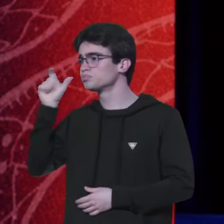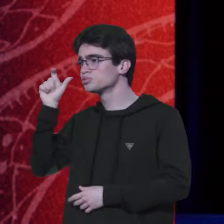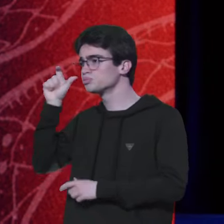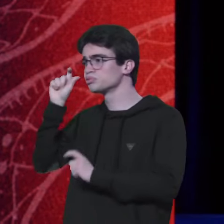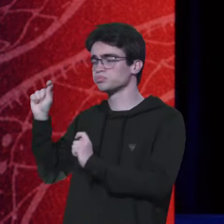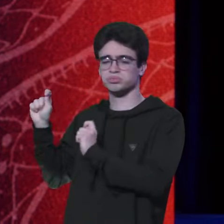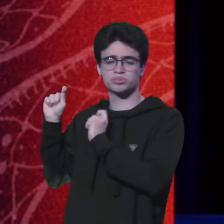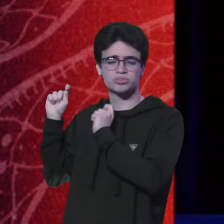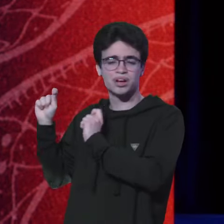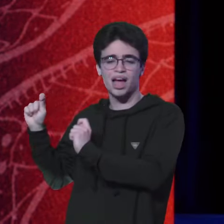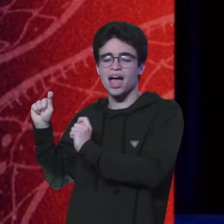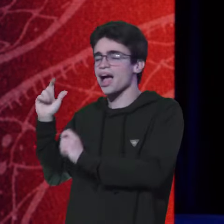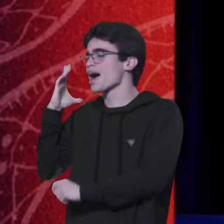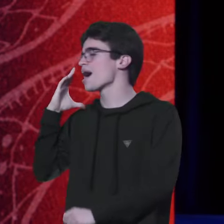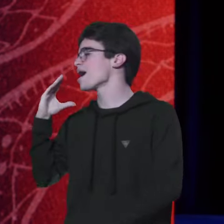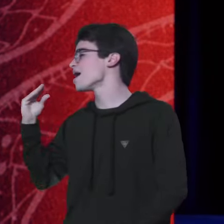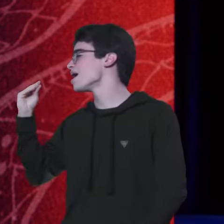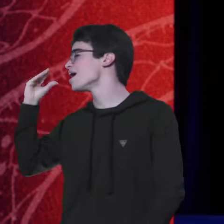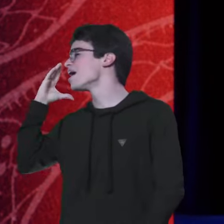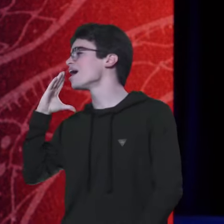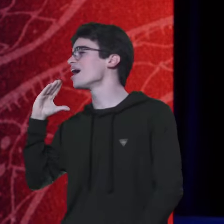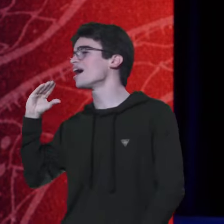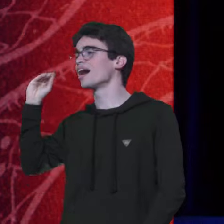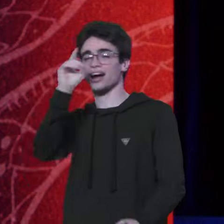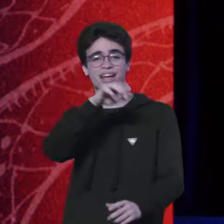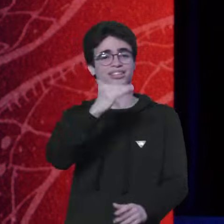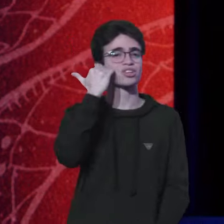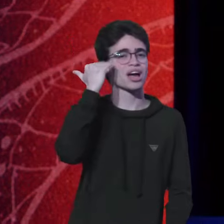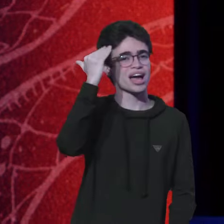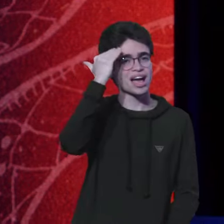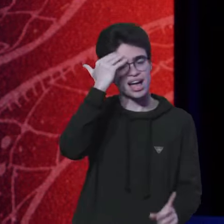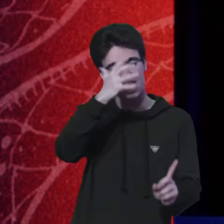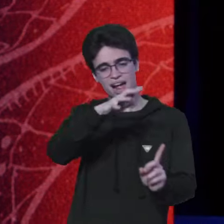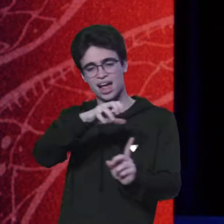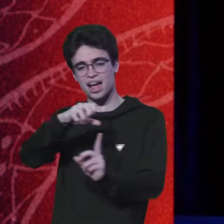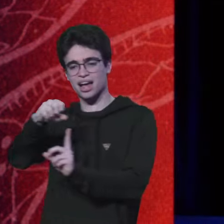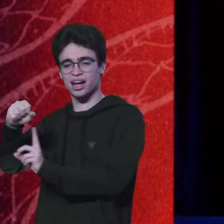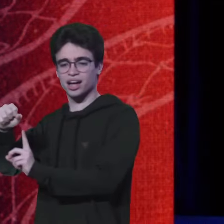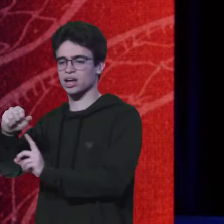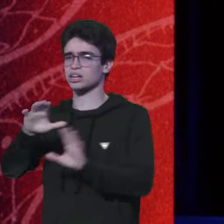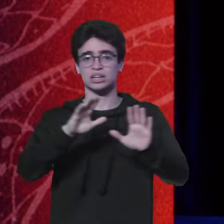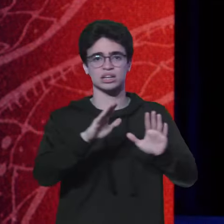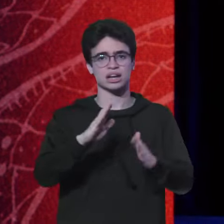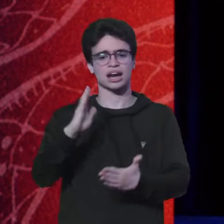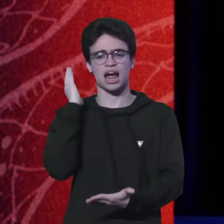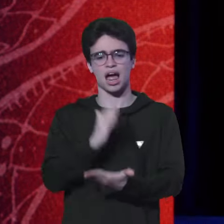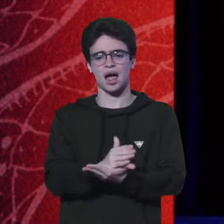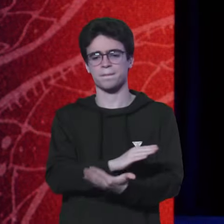a voz macia, desviando adolescentes. Em nome de Jesus, chega.